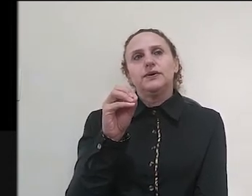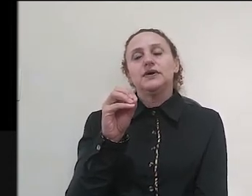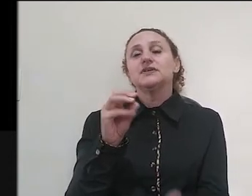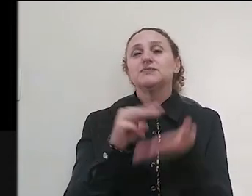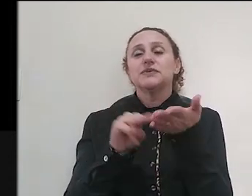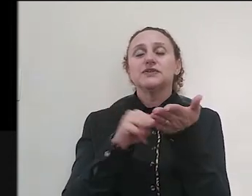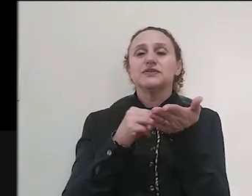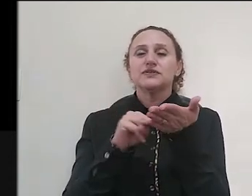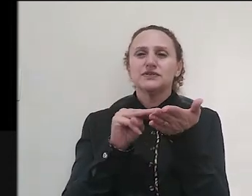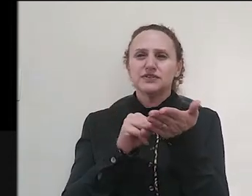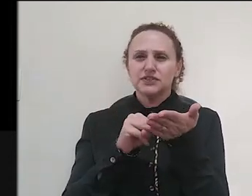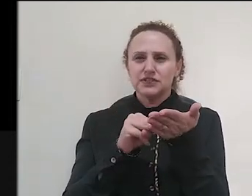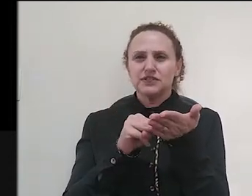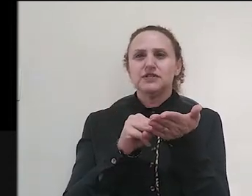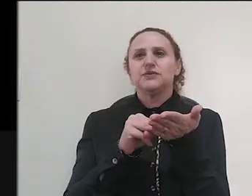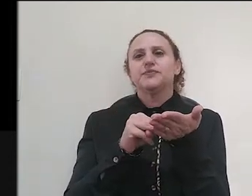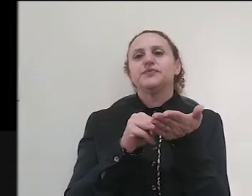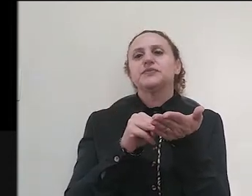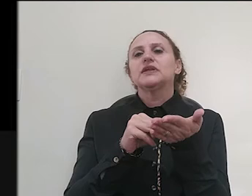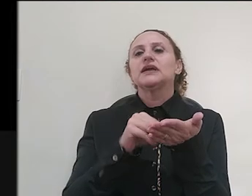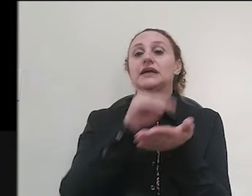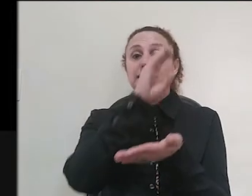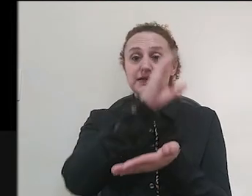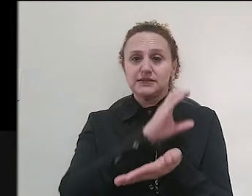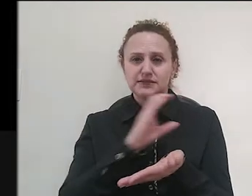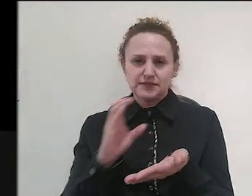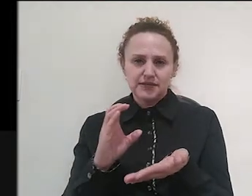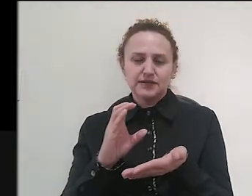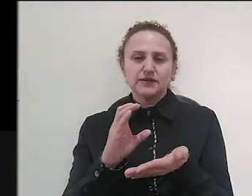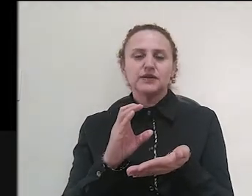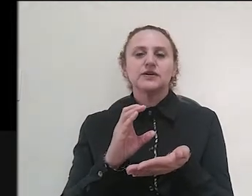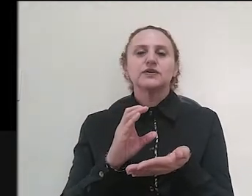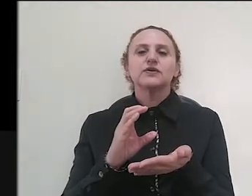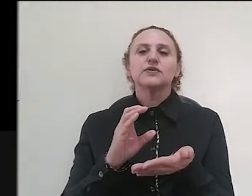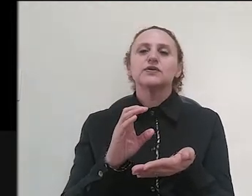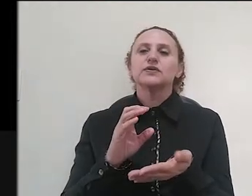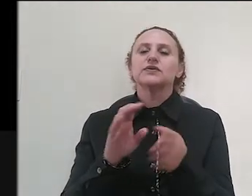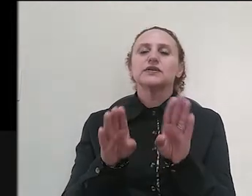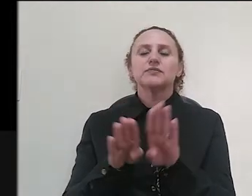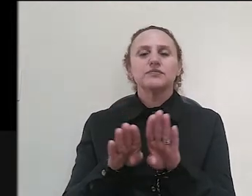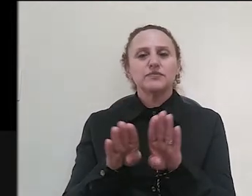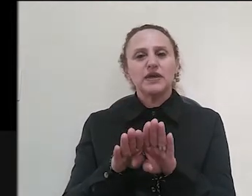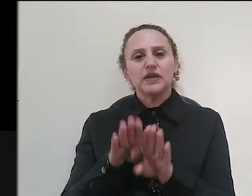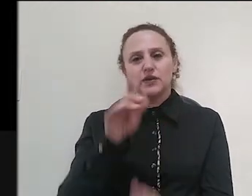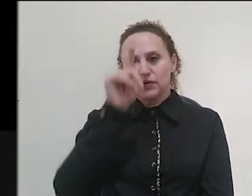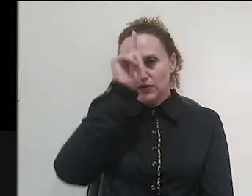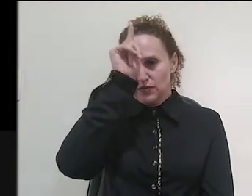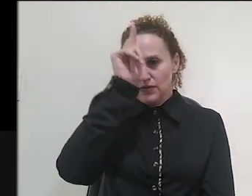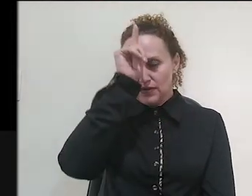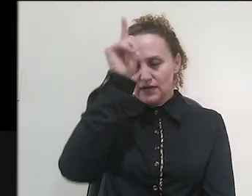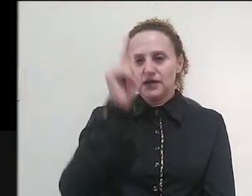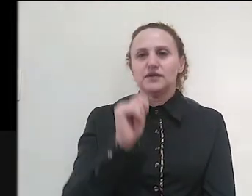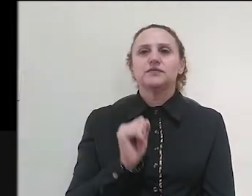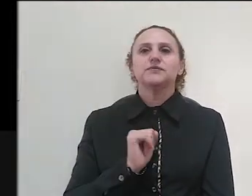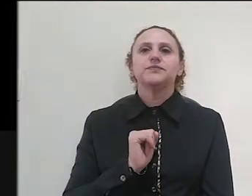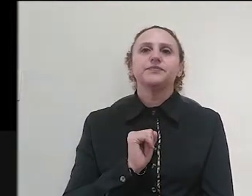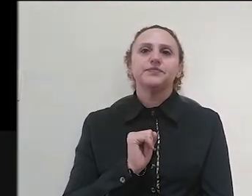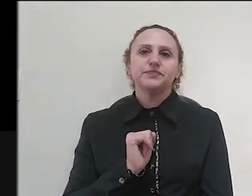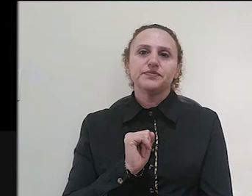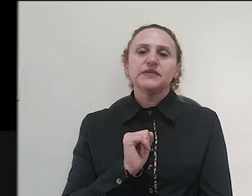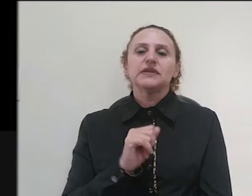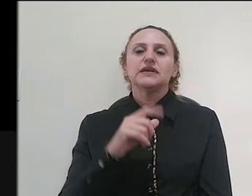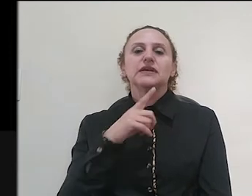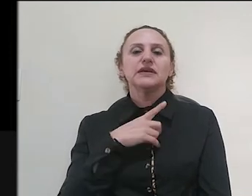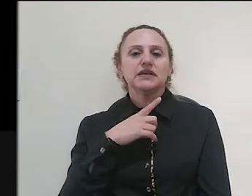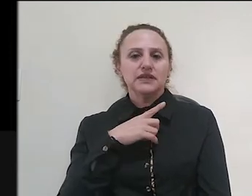com a mitologia greco-latina, né? E aí, alguns autores e obras, segundo a Lídica Damnatória, que representariam o